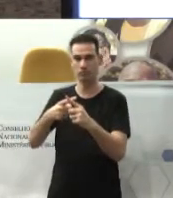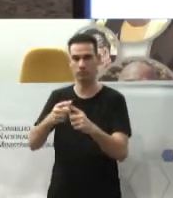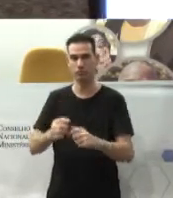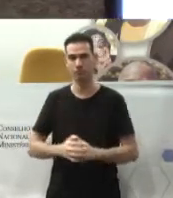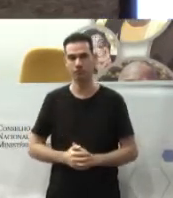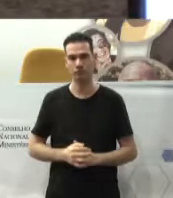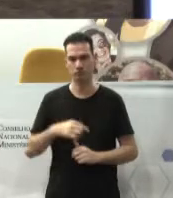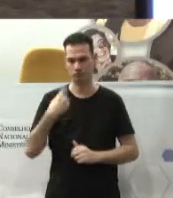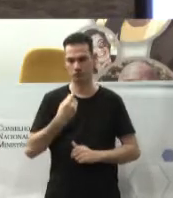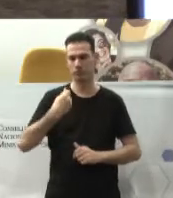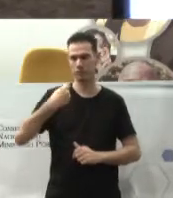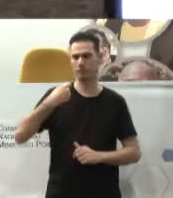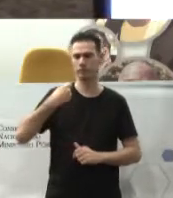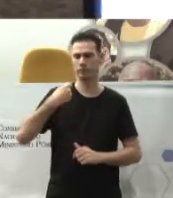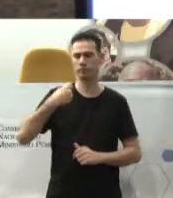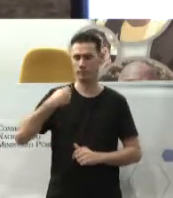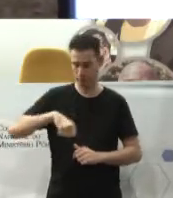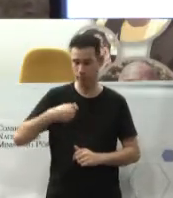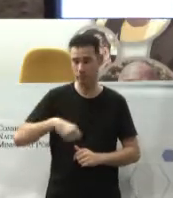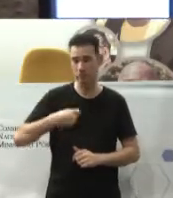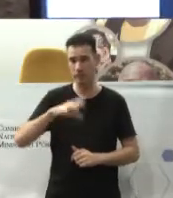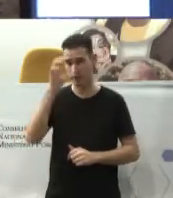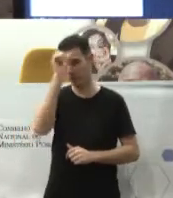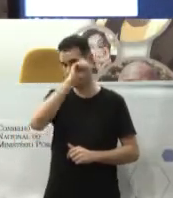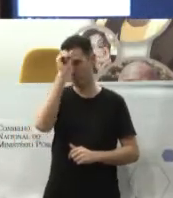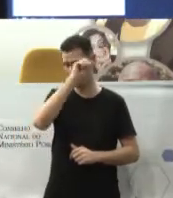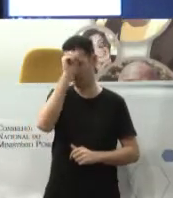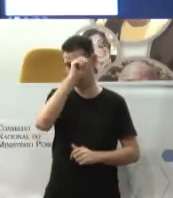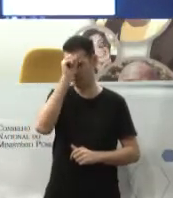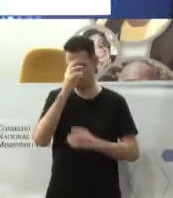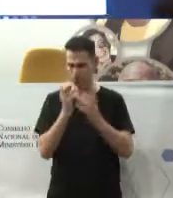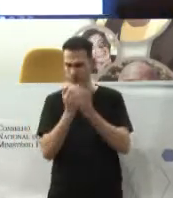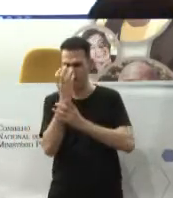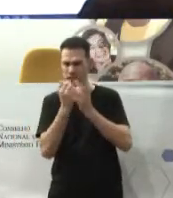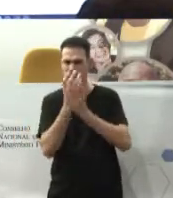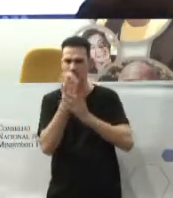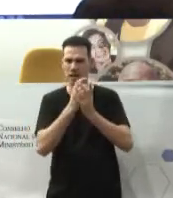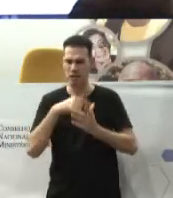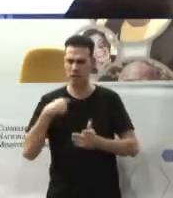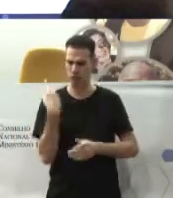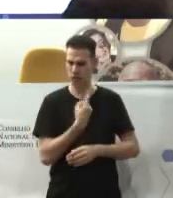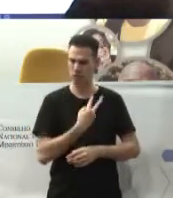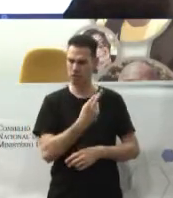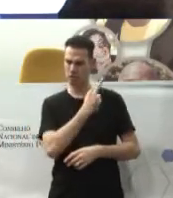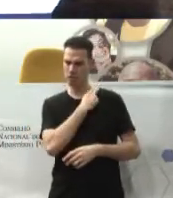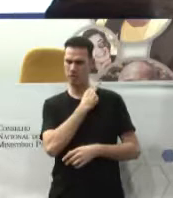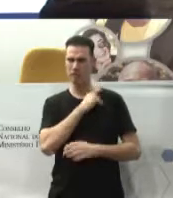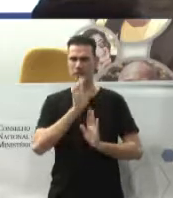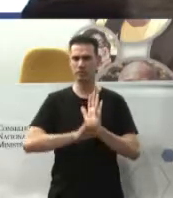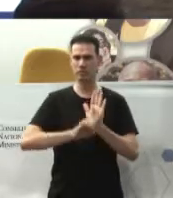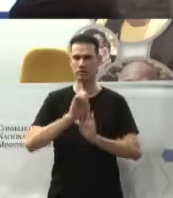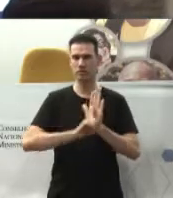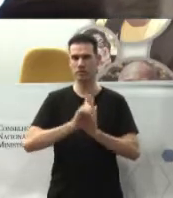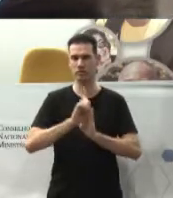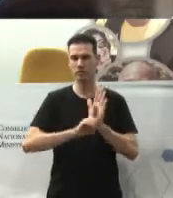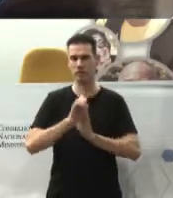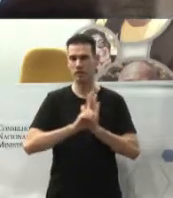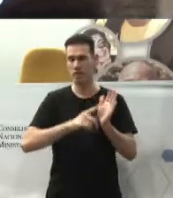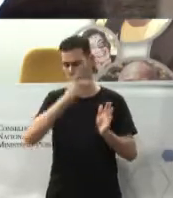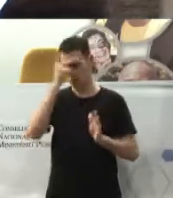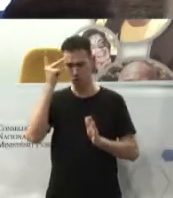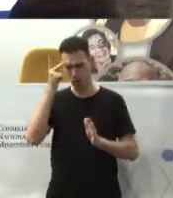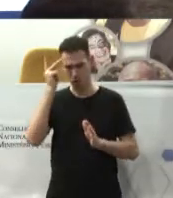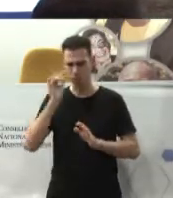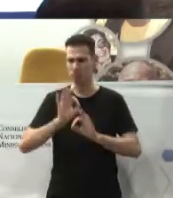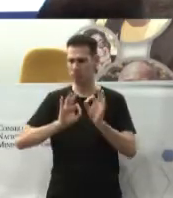Nós temos que aprender a fazer um design efetivo na nossa tutela de direitos. E um design efetivo